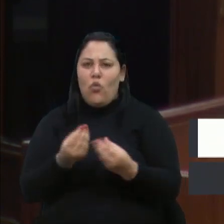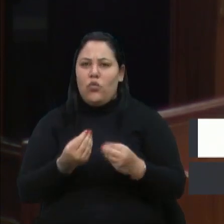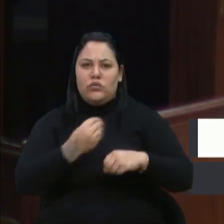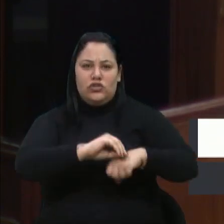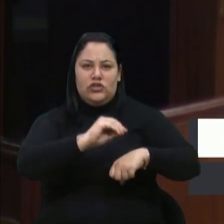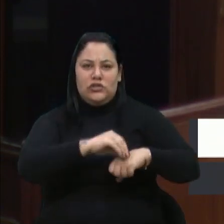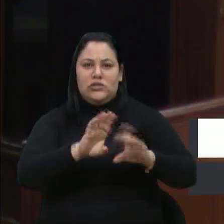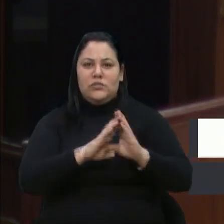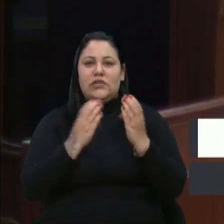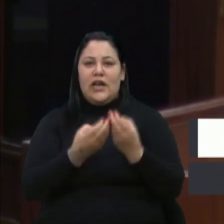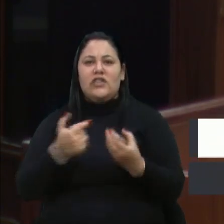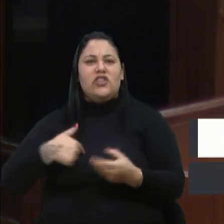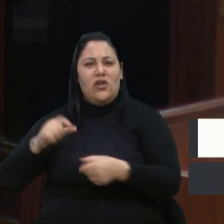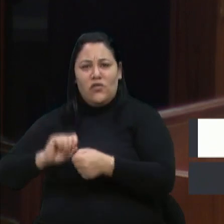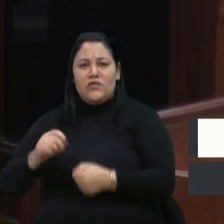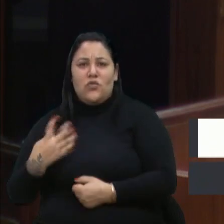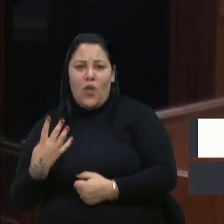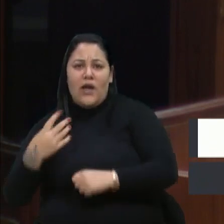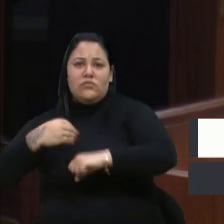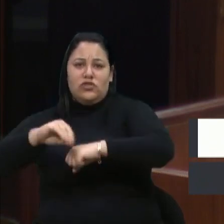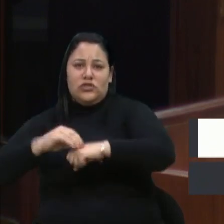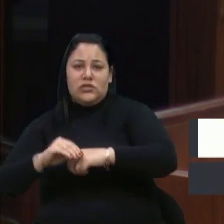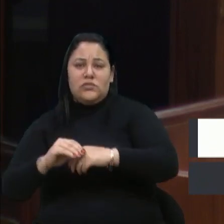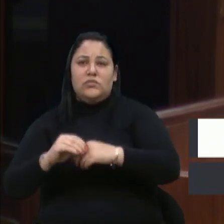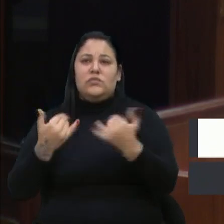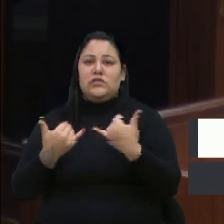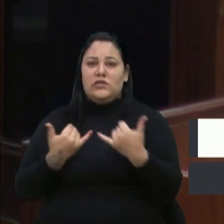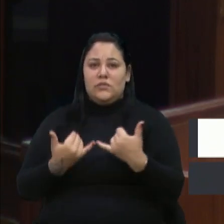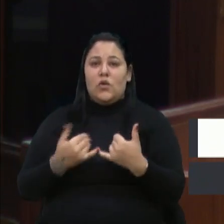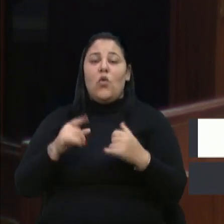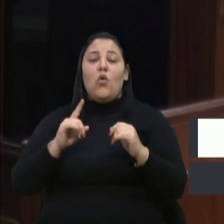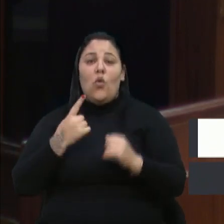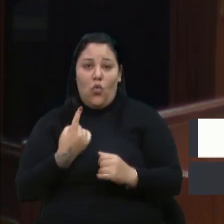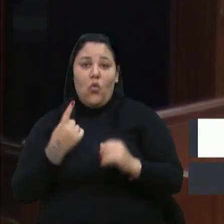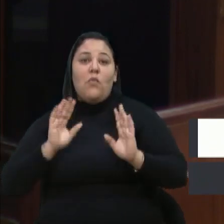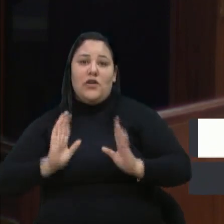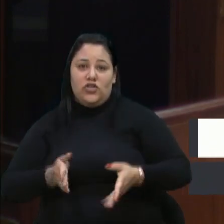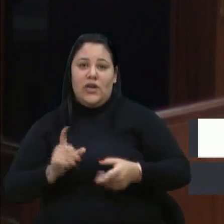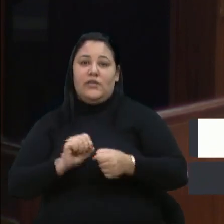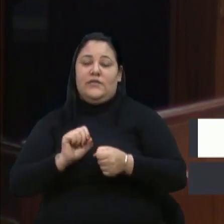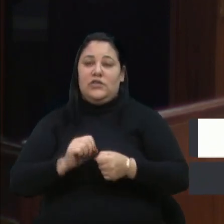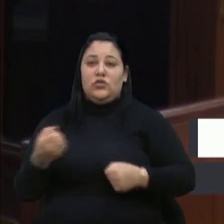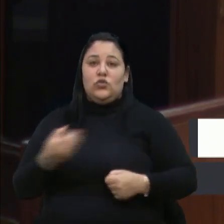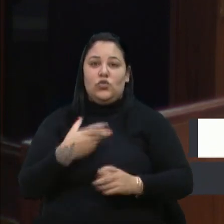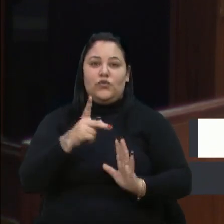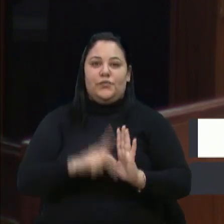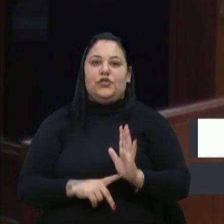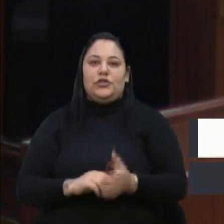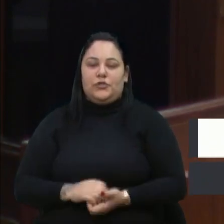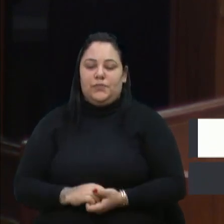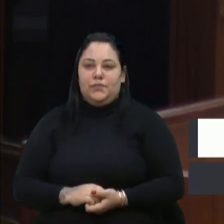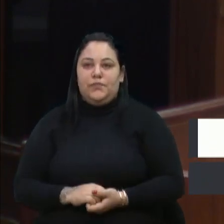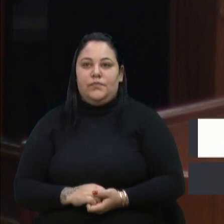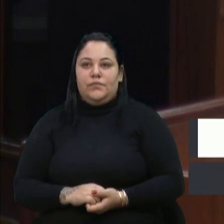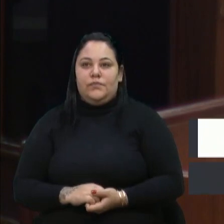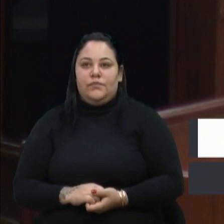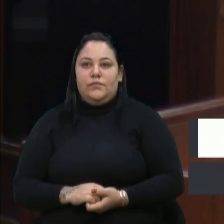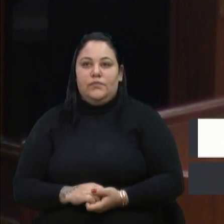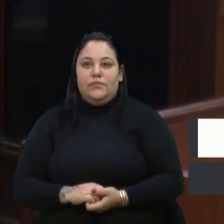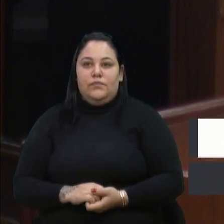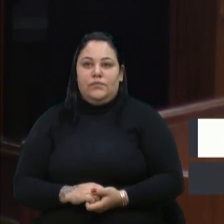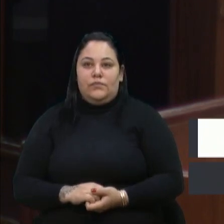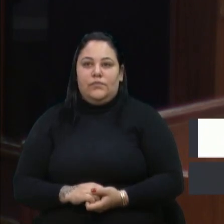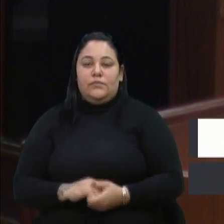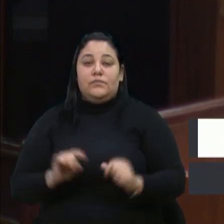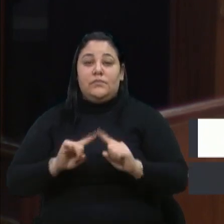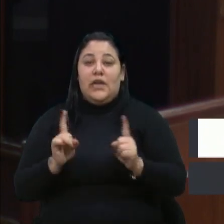4 recomendações, que uma delas está sendo incorporada também nesse novo projeto. Mas eu gostaria